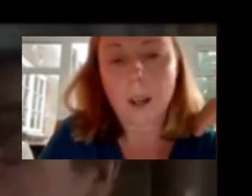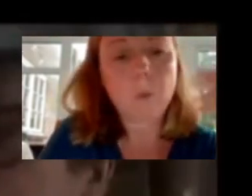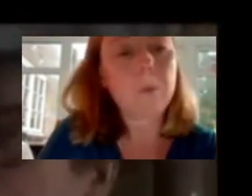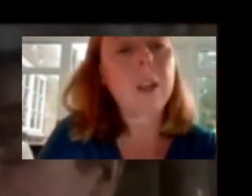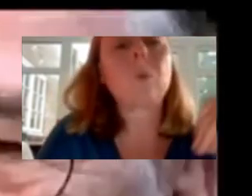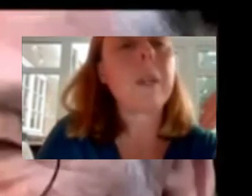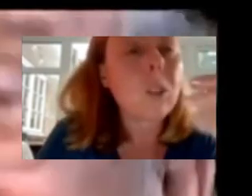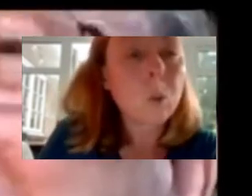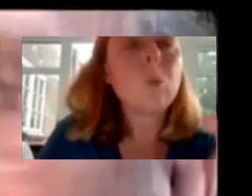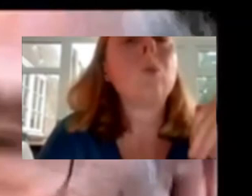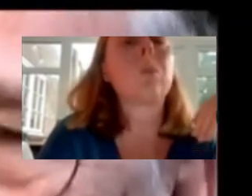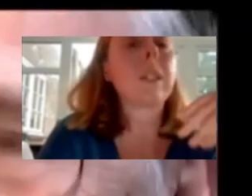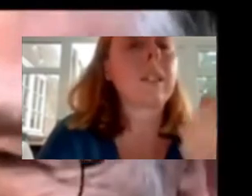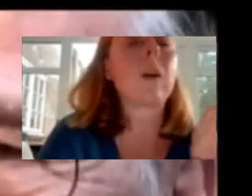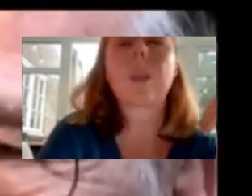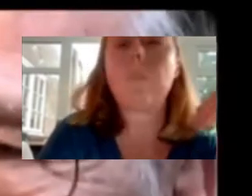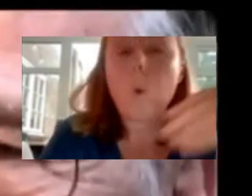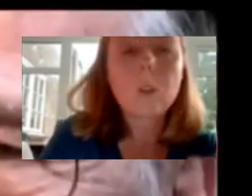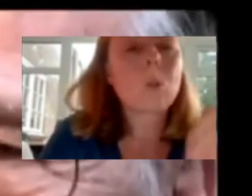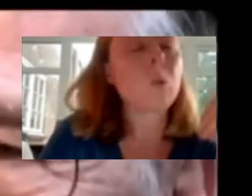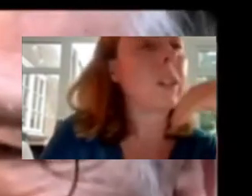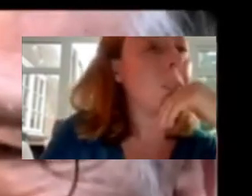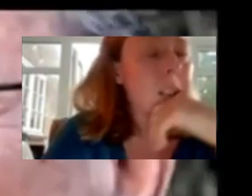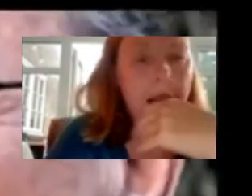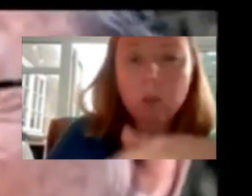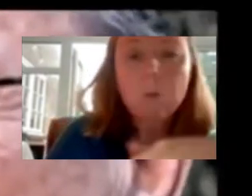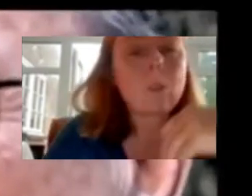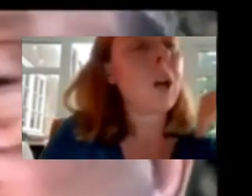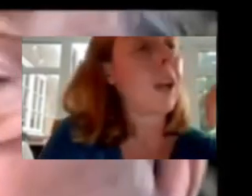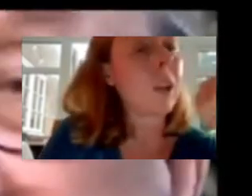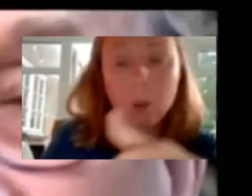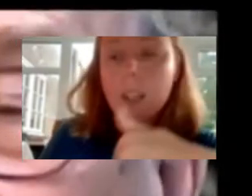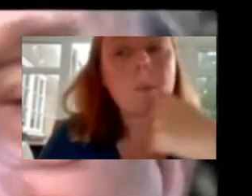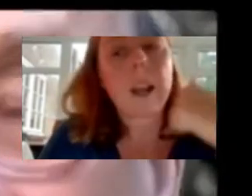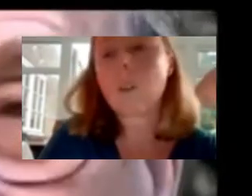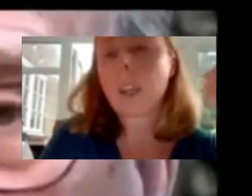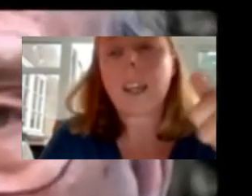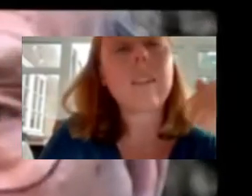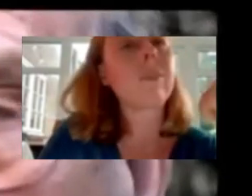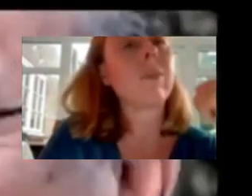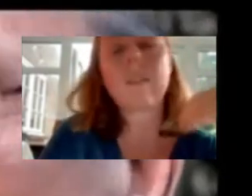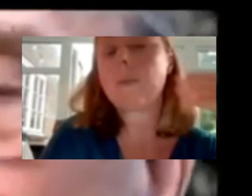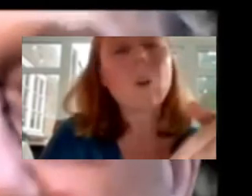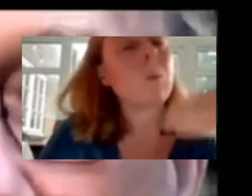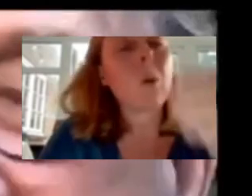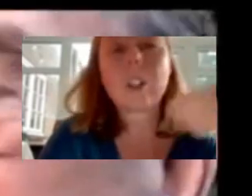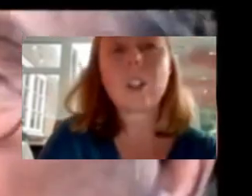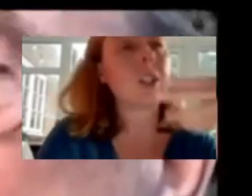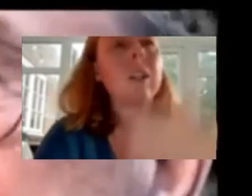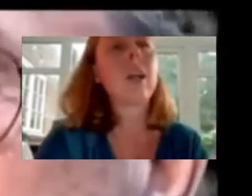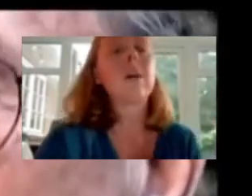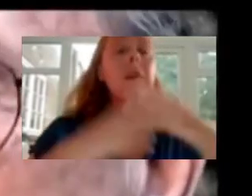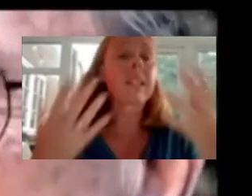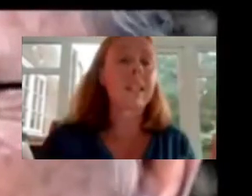do movimento Me Too, por exemplo, que muitos dos entrevistados, inclusive Michael Caine, falam um monte